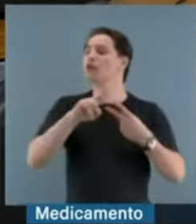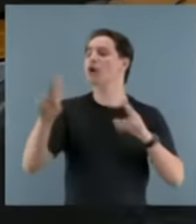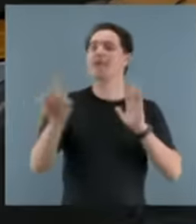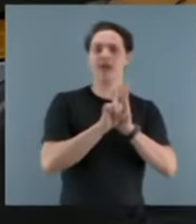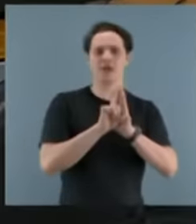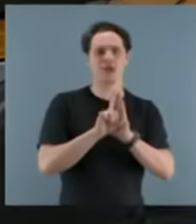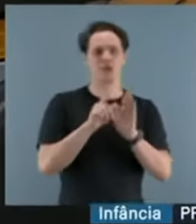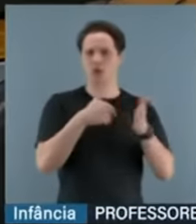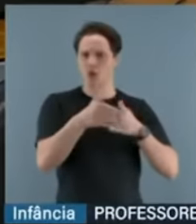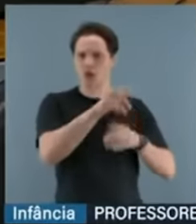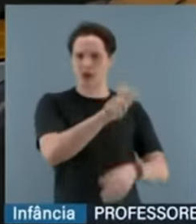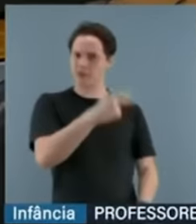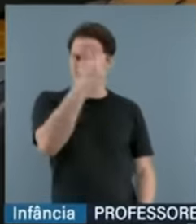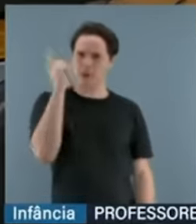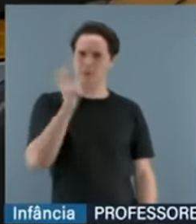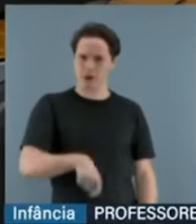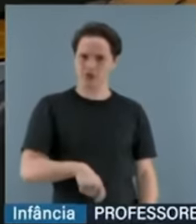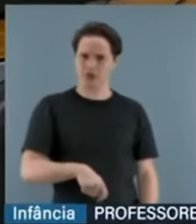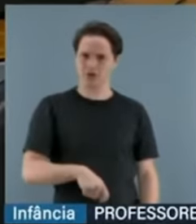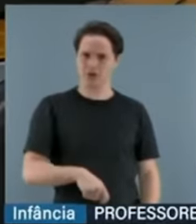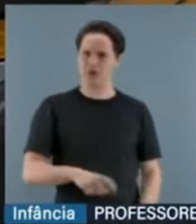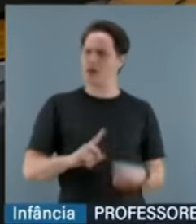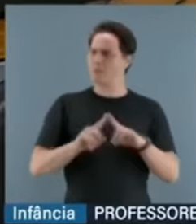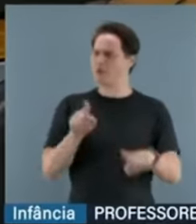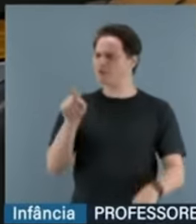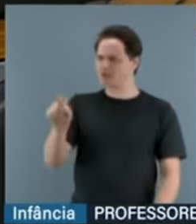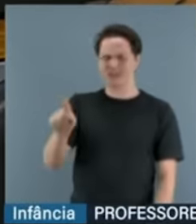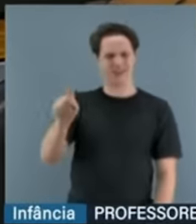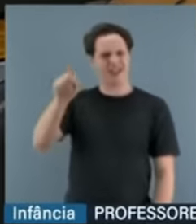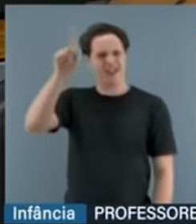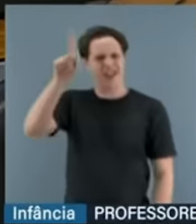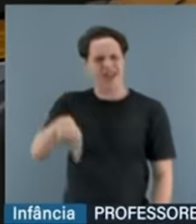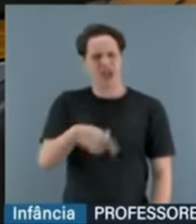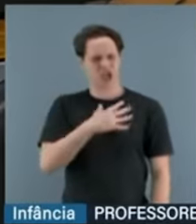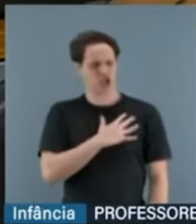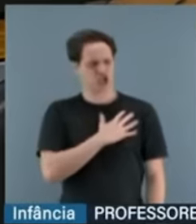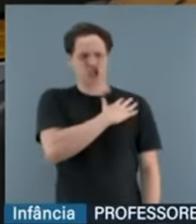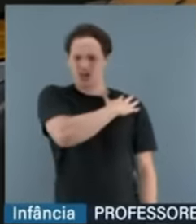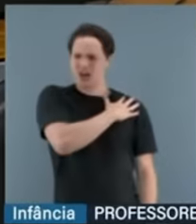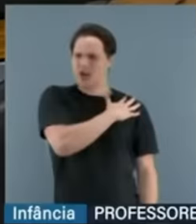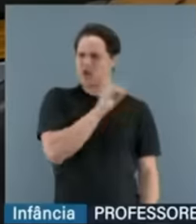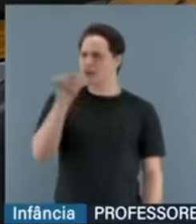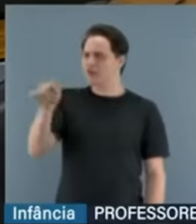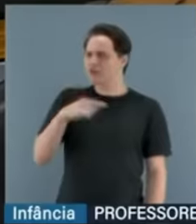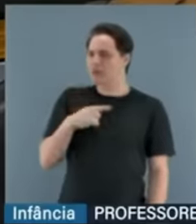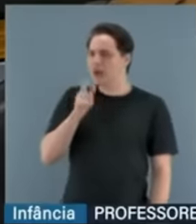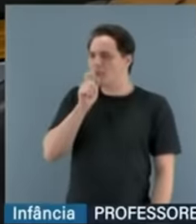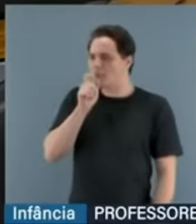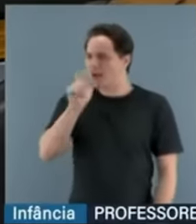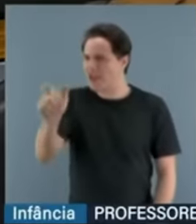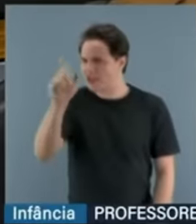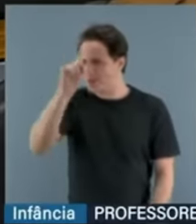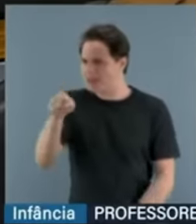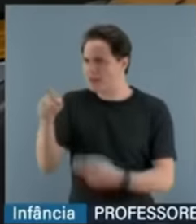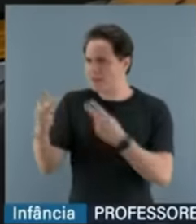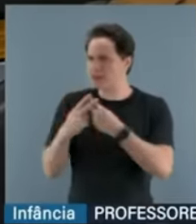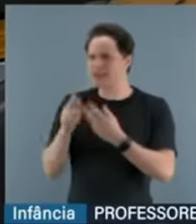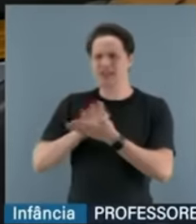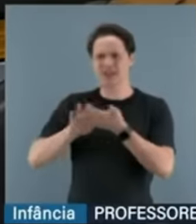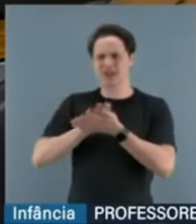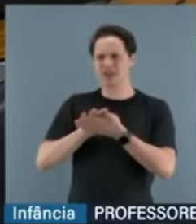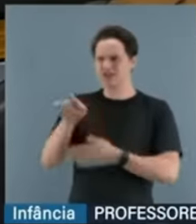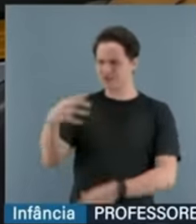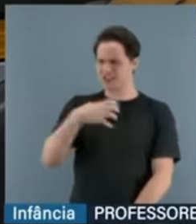olhando? É mais um crime que pesa contra o senhor. O senhor está se sentindo ameaçado? O senhor está se